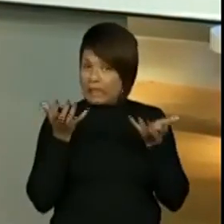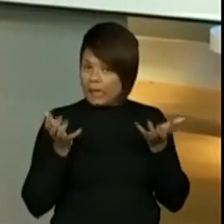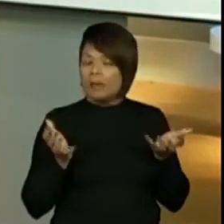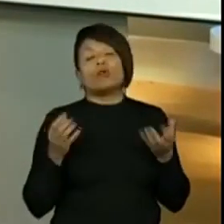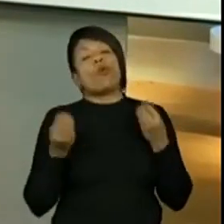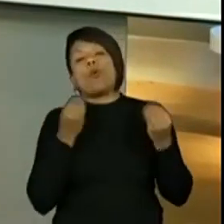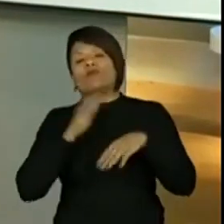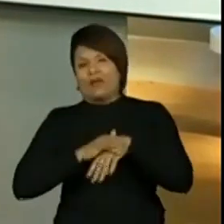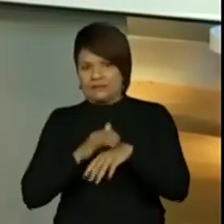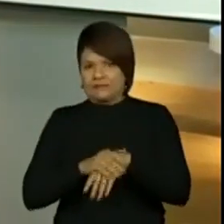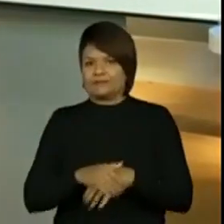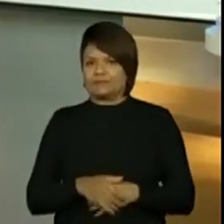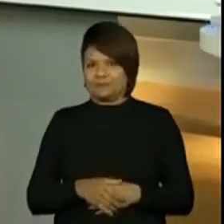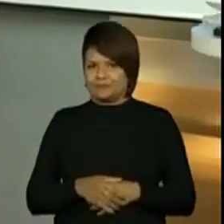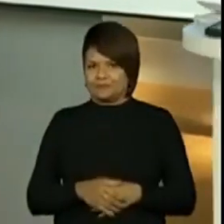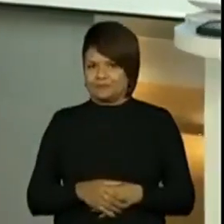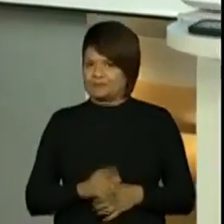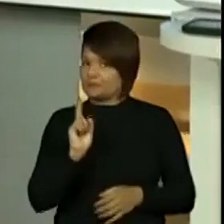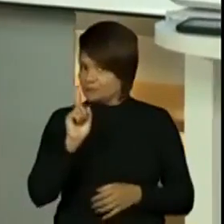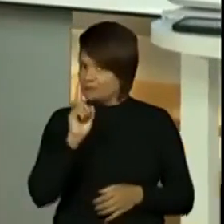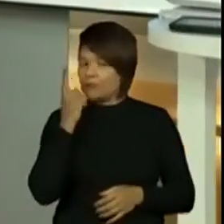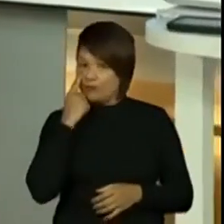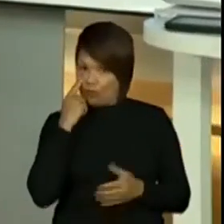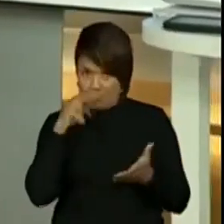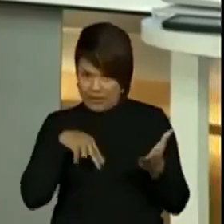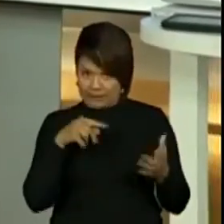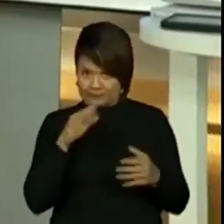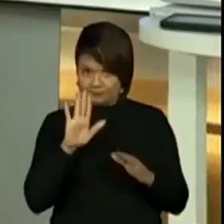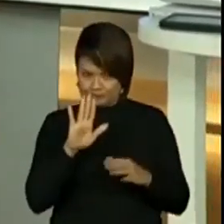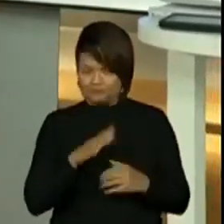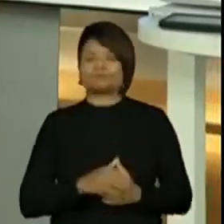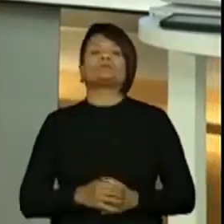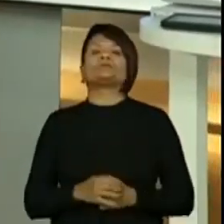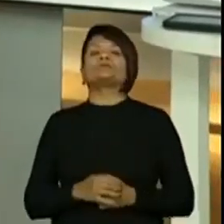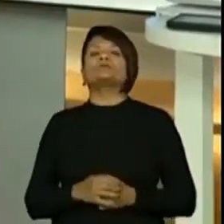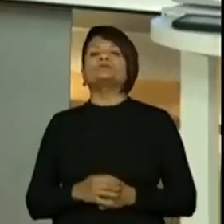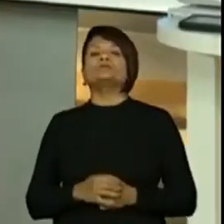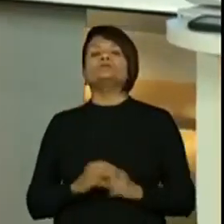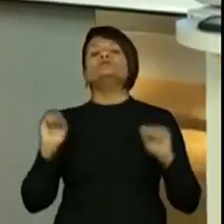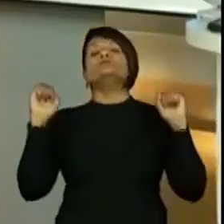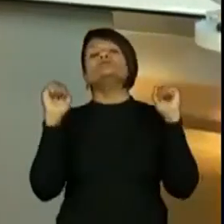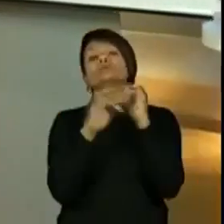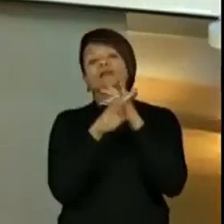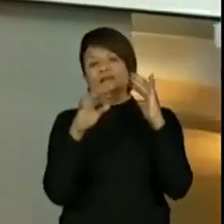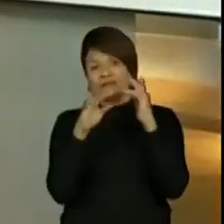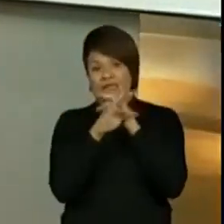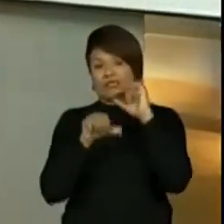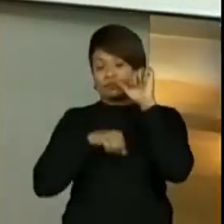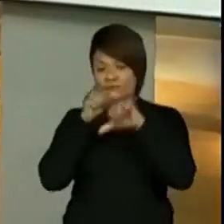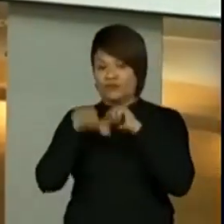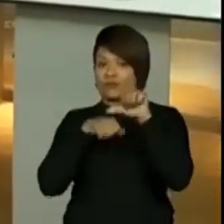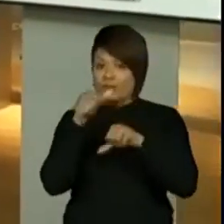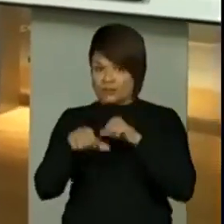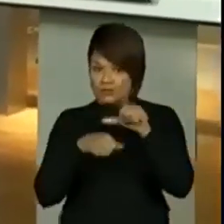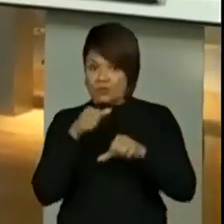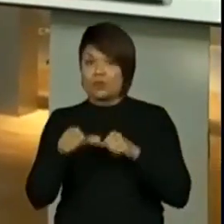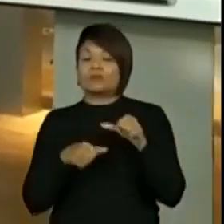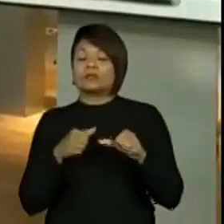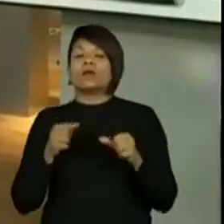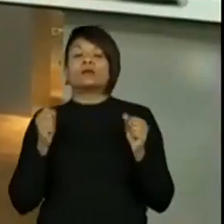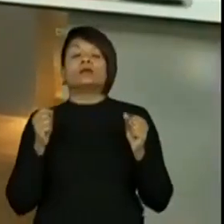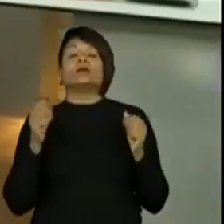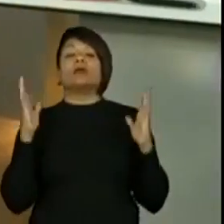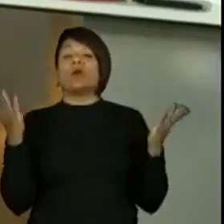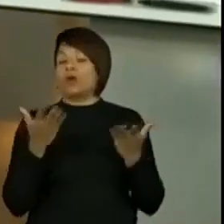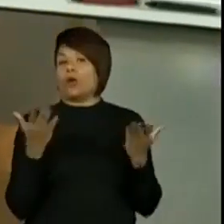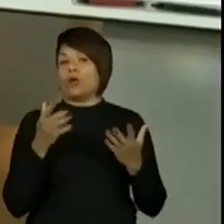comunicar? Vamos lá? Quero saber no chat daqui a pouco. A cidade e suas transformações. Então, a gente vai olhar um pouco,